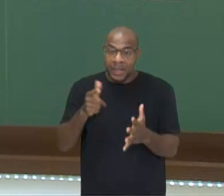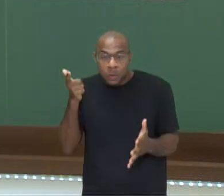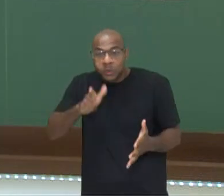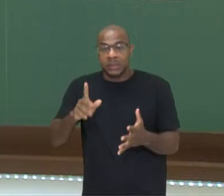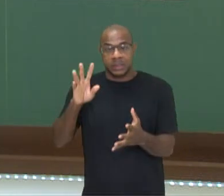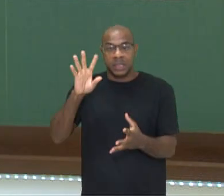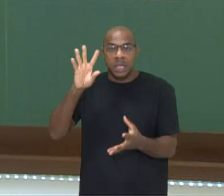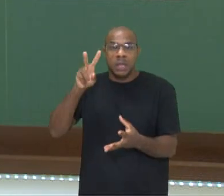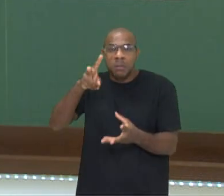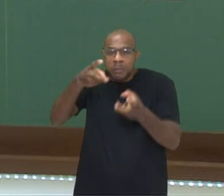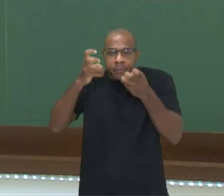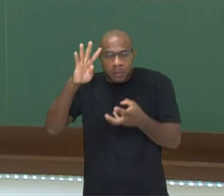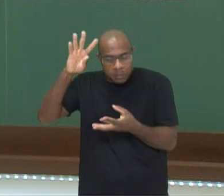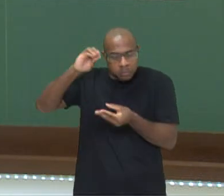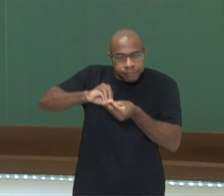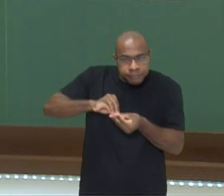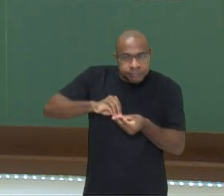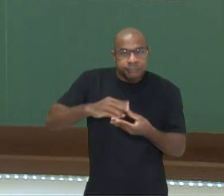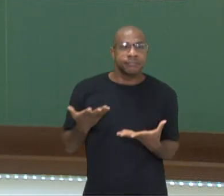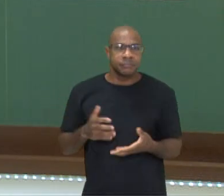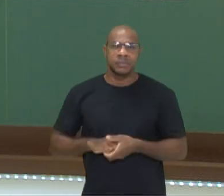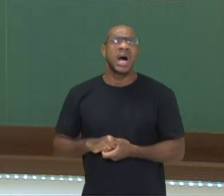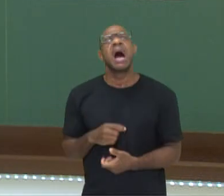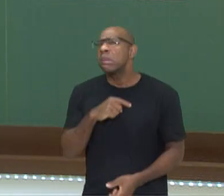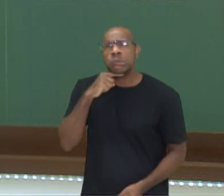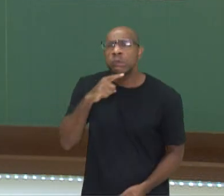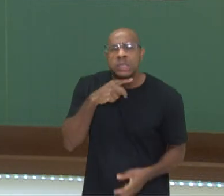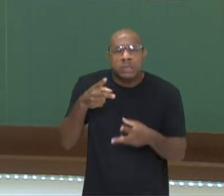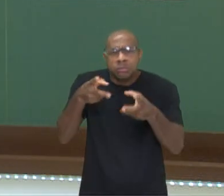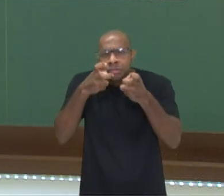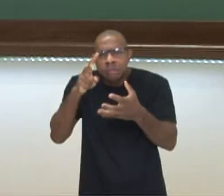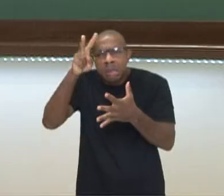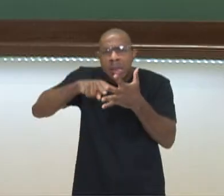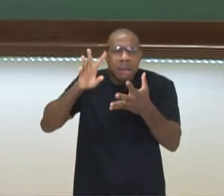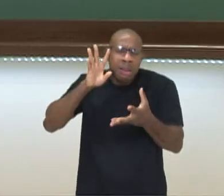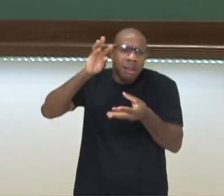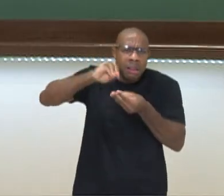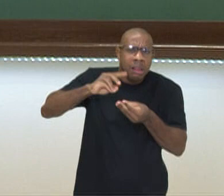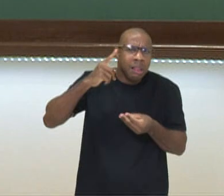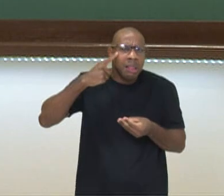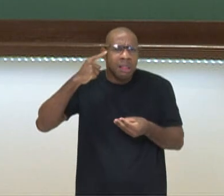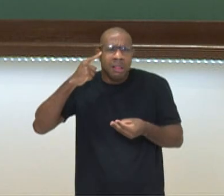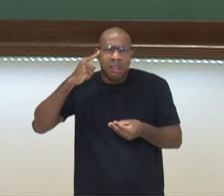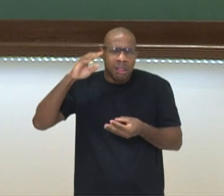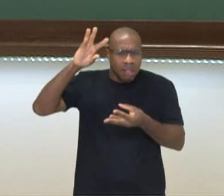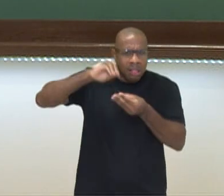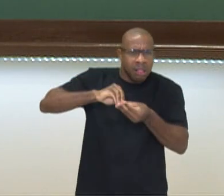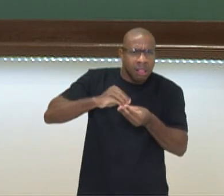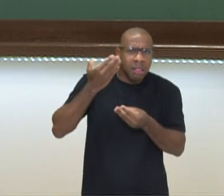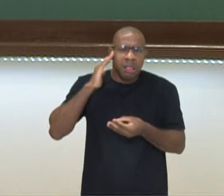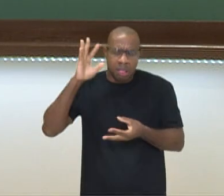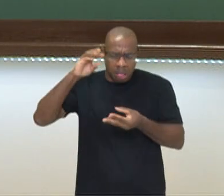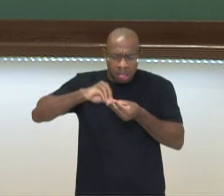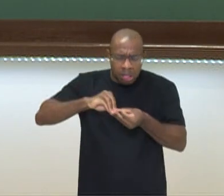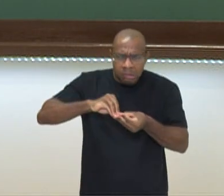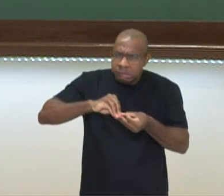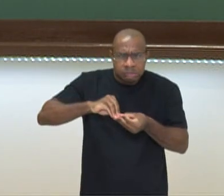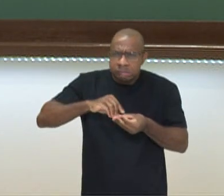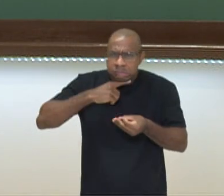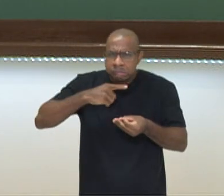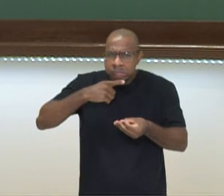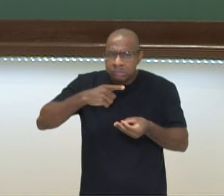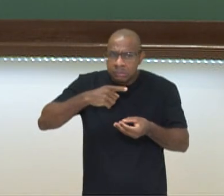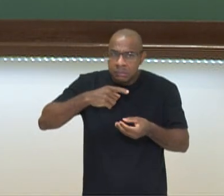consigo interpretar texto, professor. Primeiro, nós temos um grande segredo que eu vou te contar. Sabe qual que é? Ler